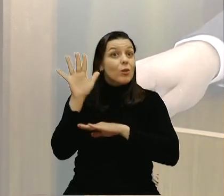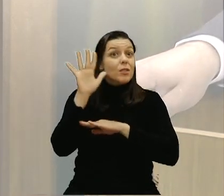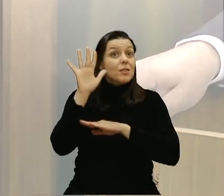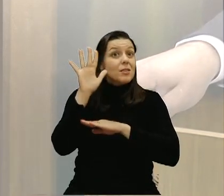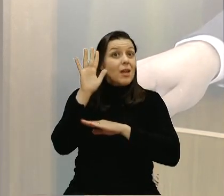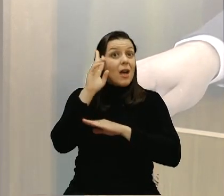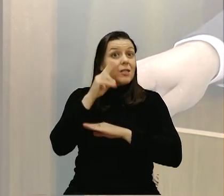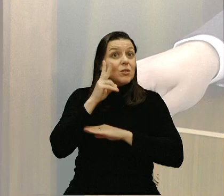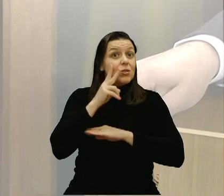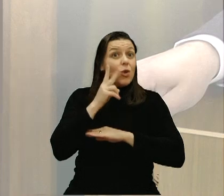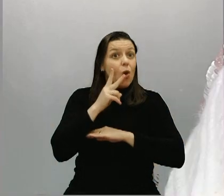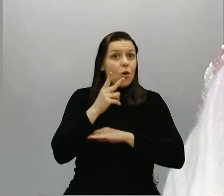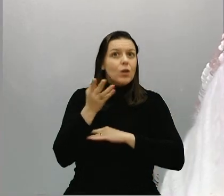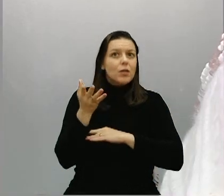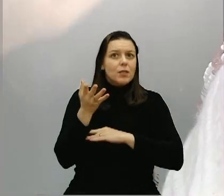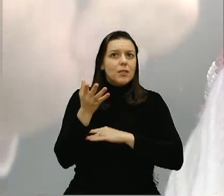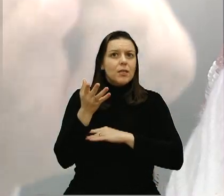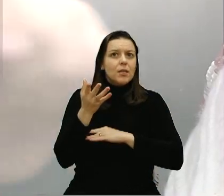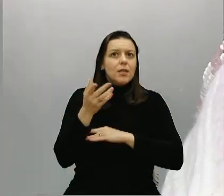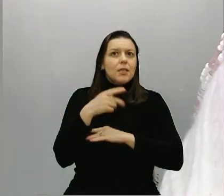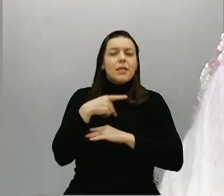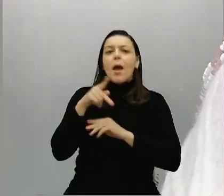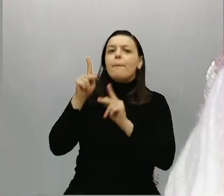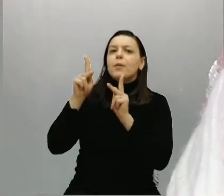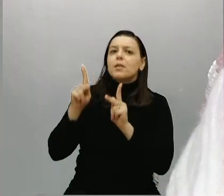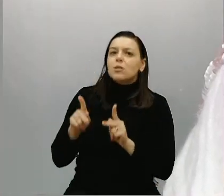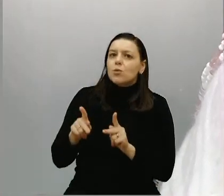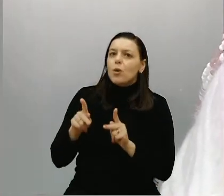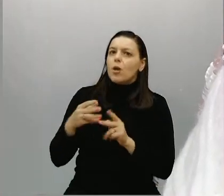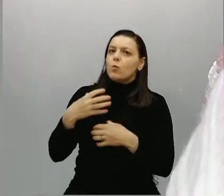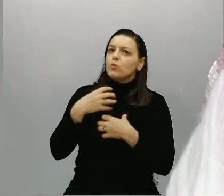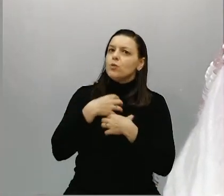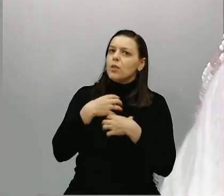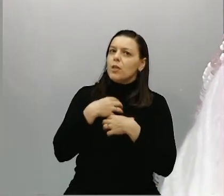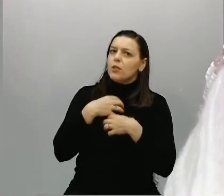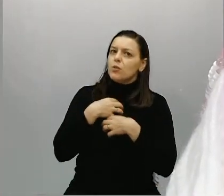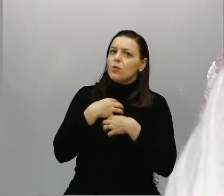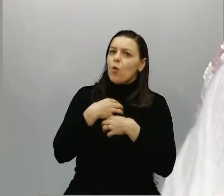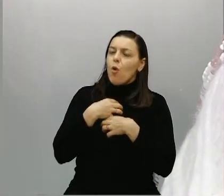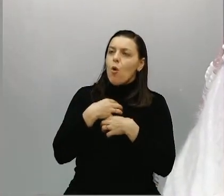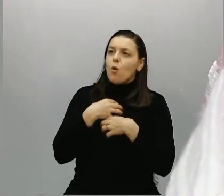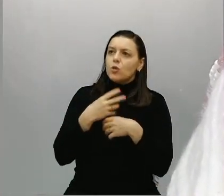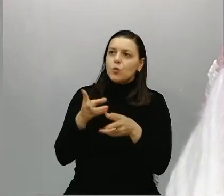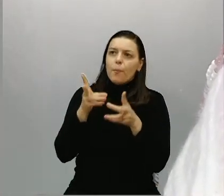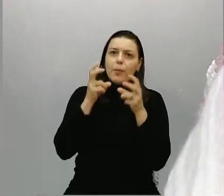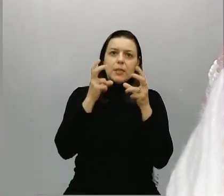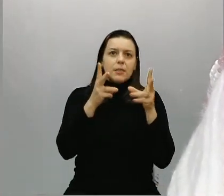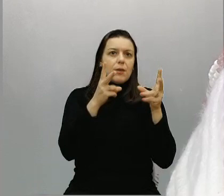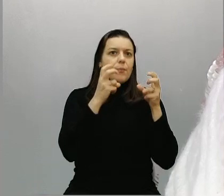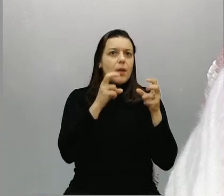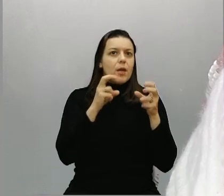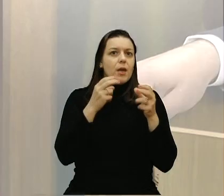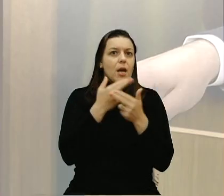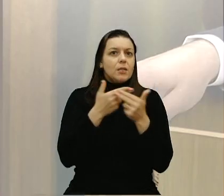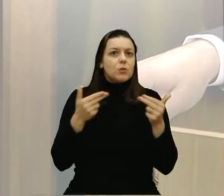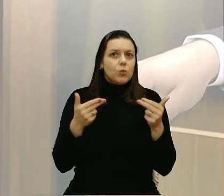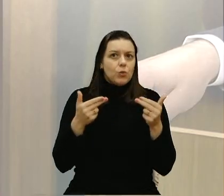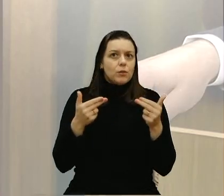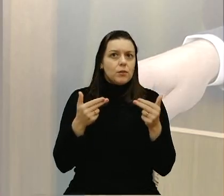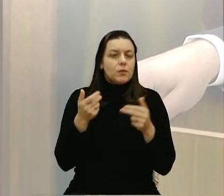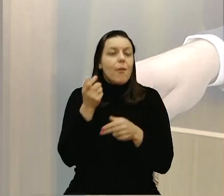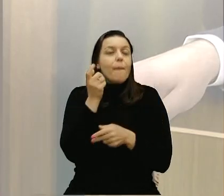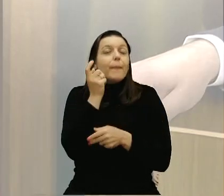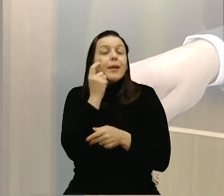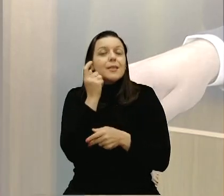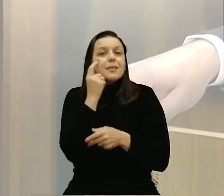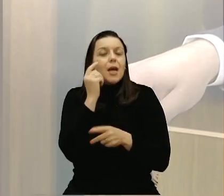história, o leão, que é uma outra forma de olhar essa história. Porque, senão, em geral, são sempre pensadas